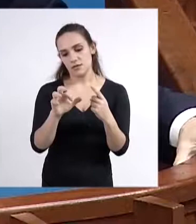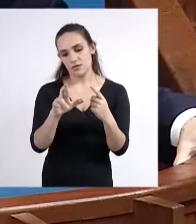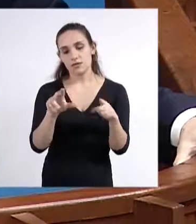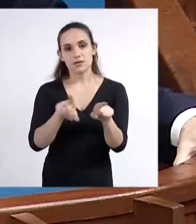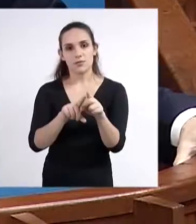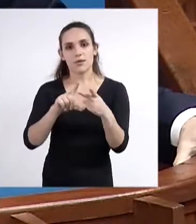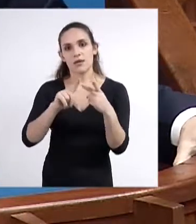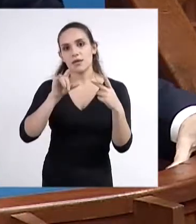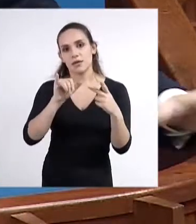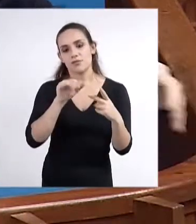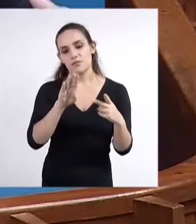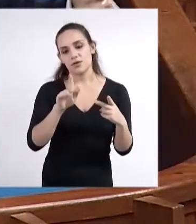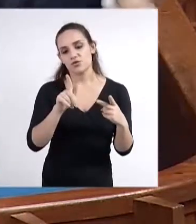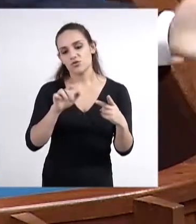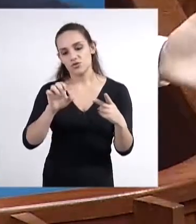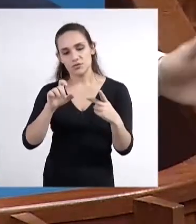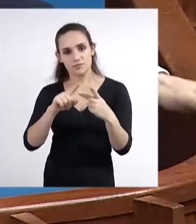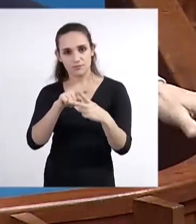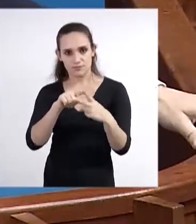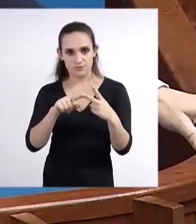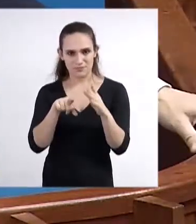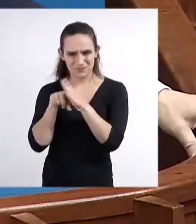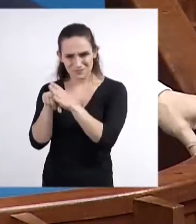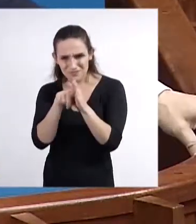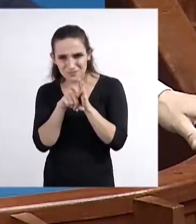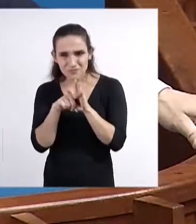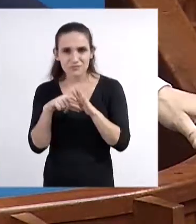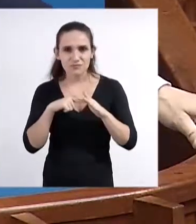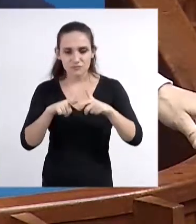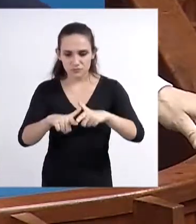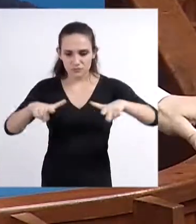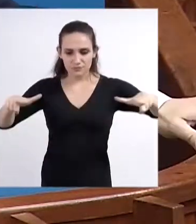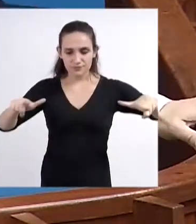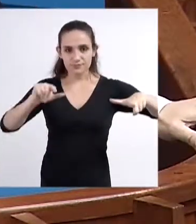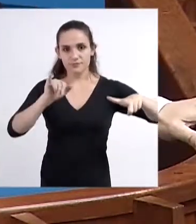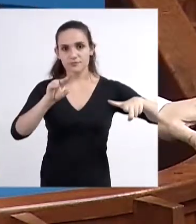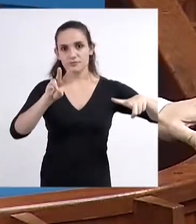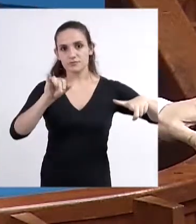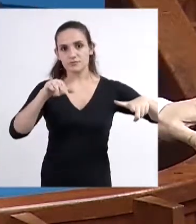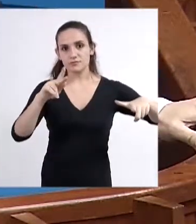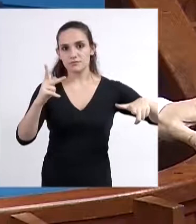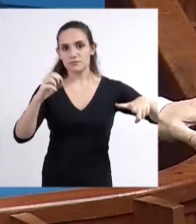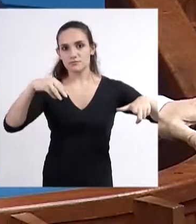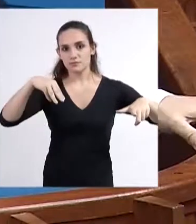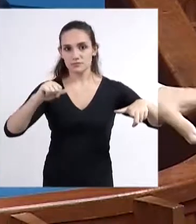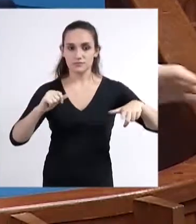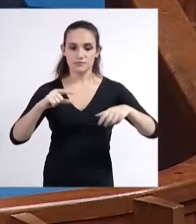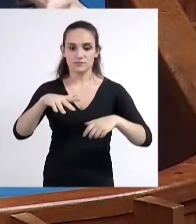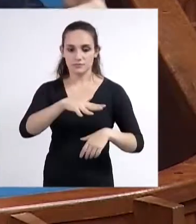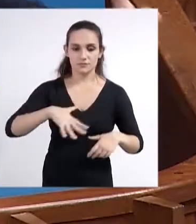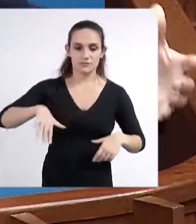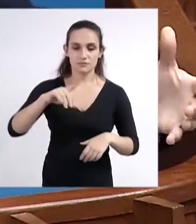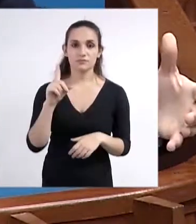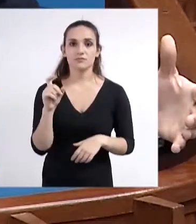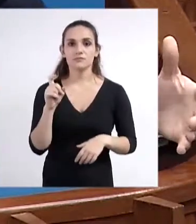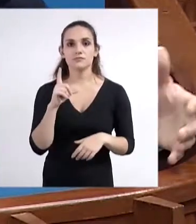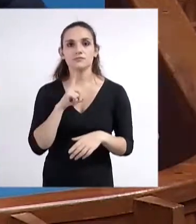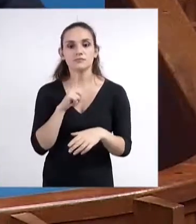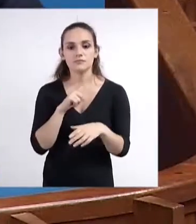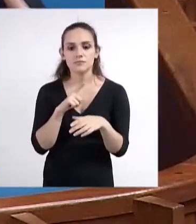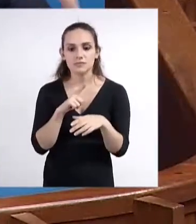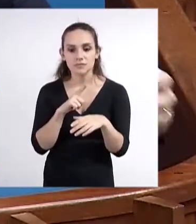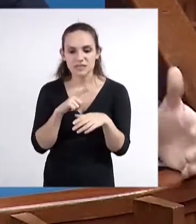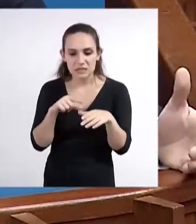nós apresentamos para o Vale do Ivinhema e também para Grande Dourados as